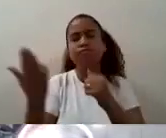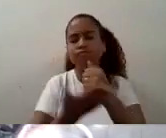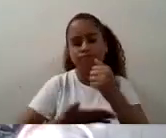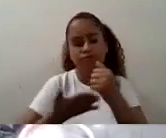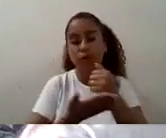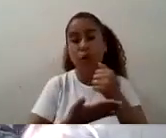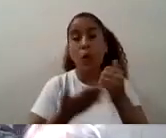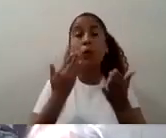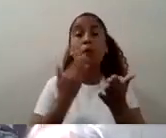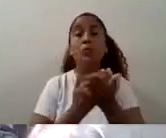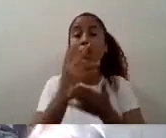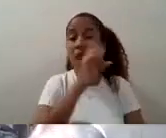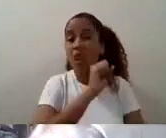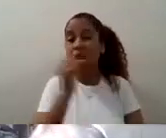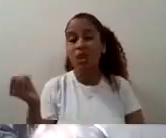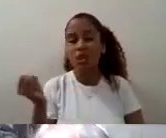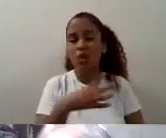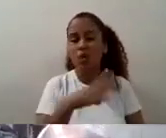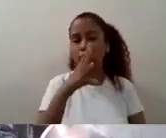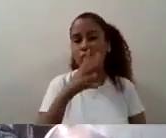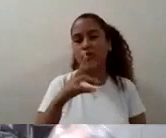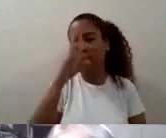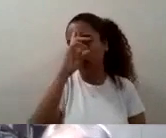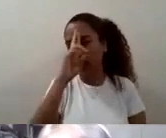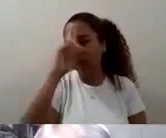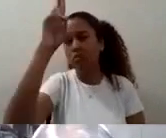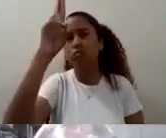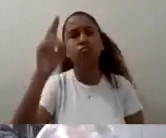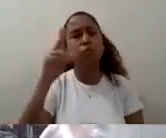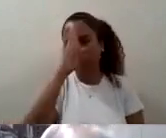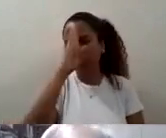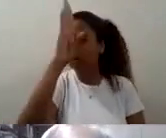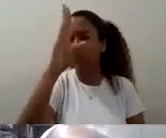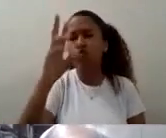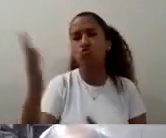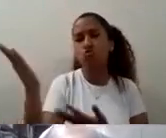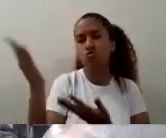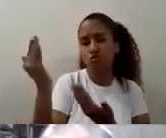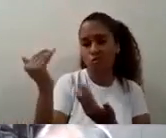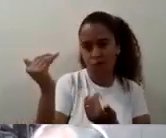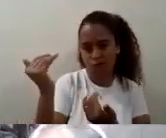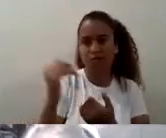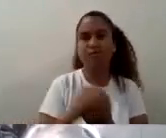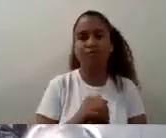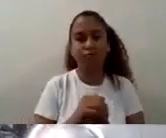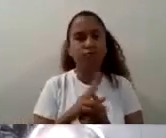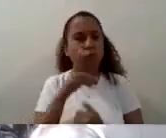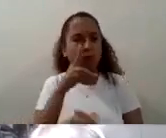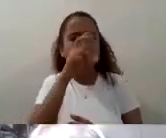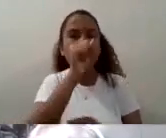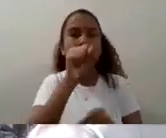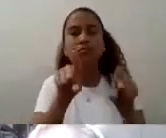novas lideranças, principalmente lideranças jovens ecumênicas, fortalecendo também